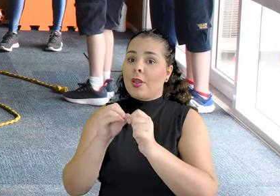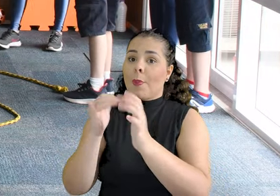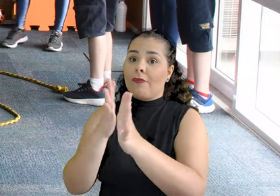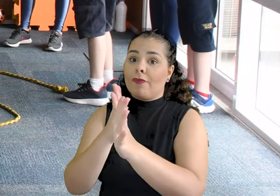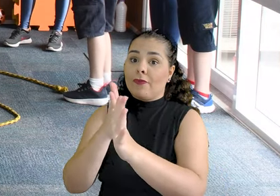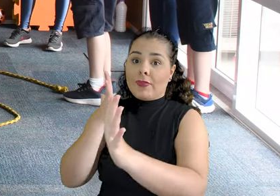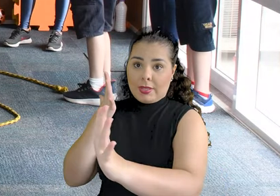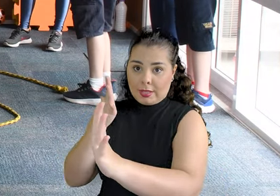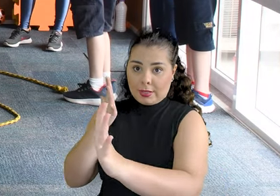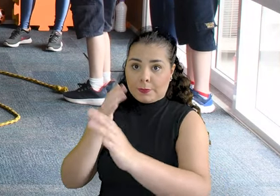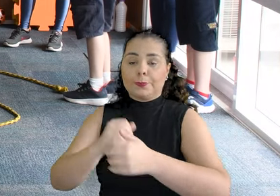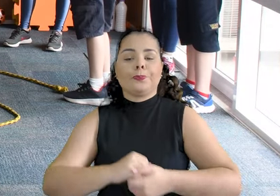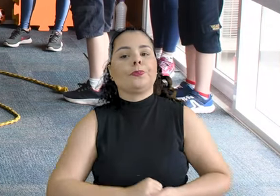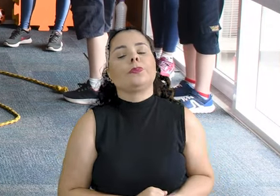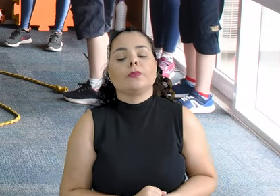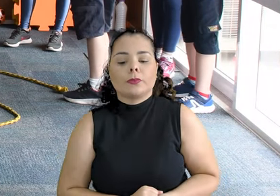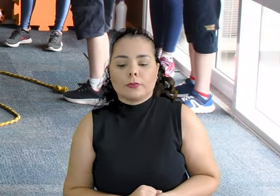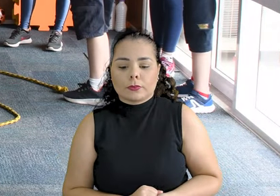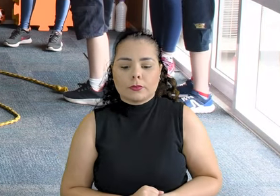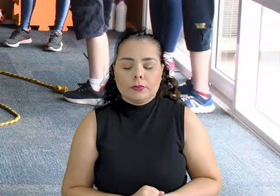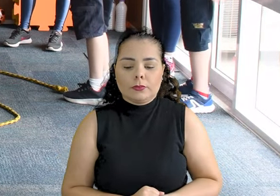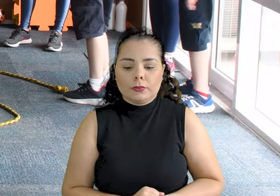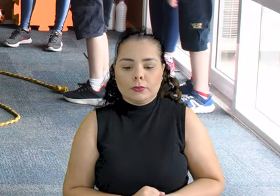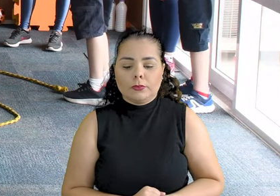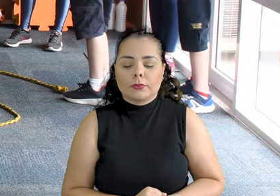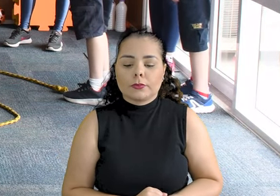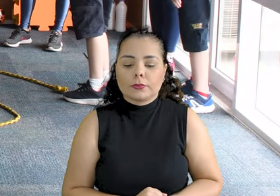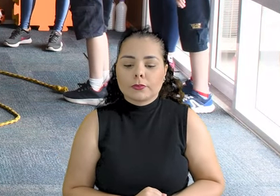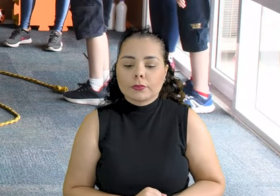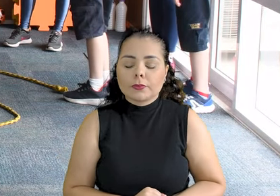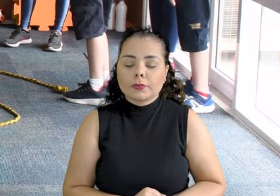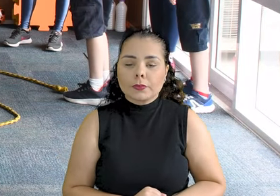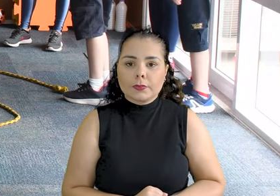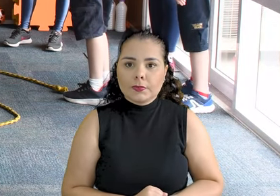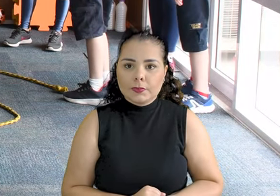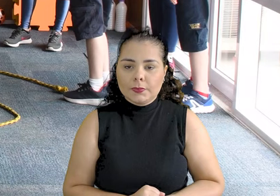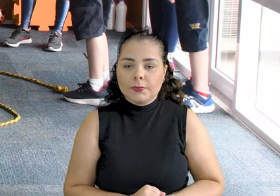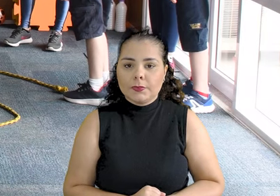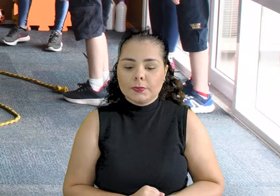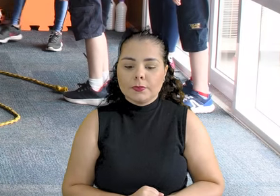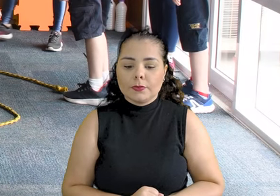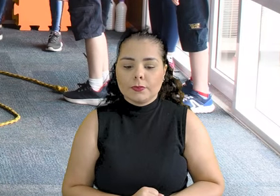bater. Tá, deixa eu fazer um de cada, pra ele dar mais tempo.